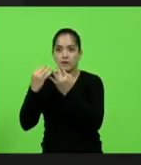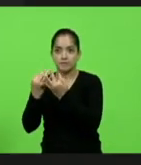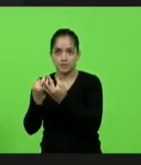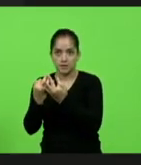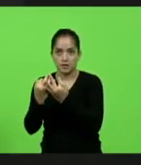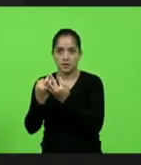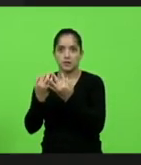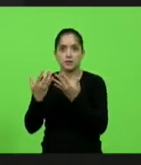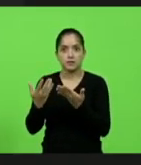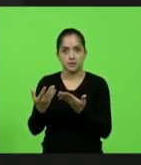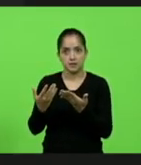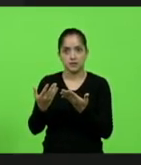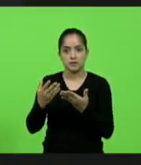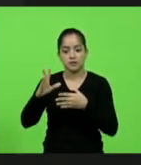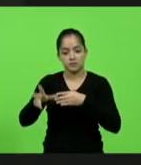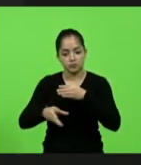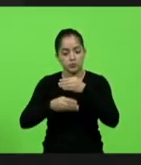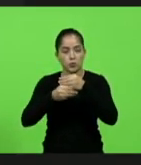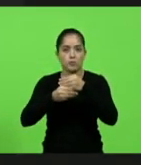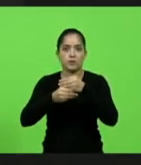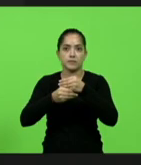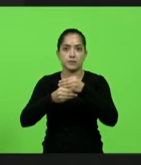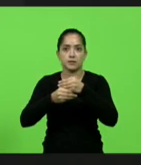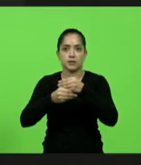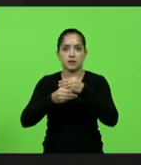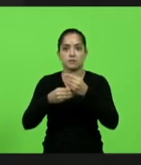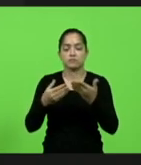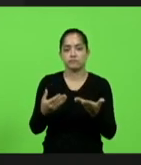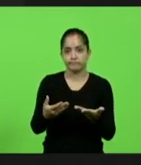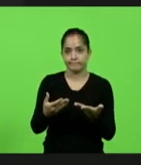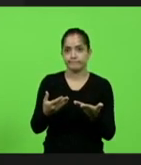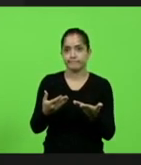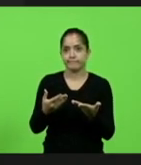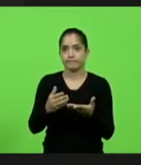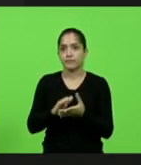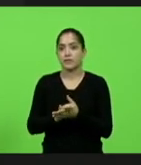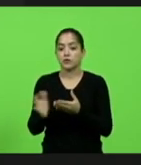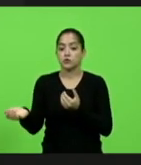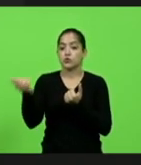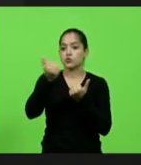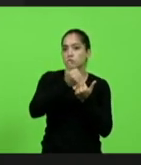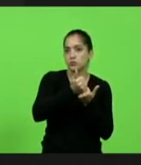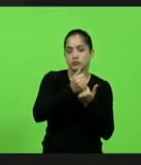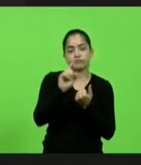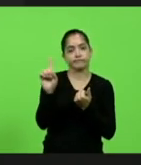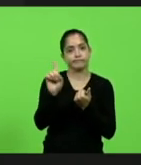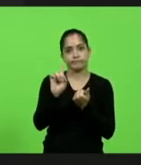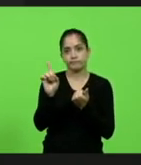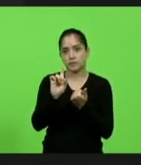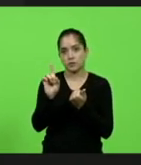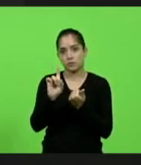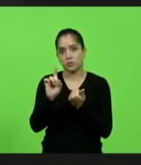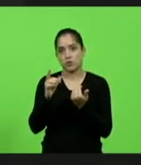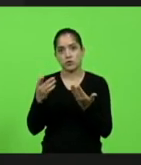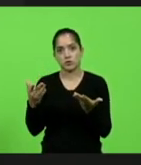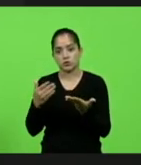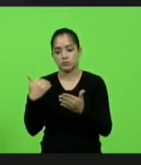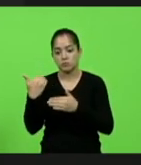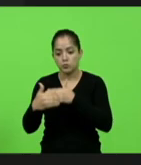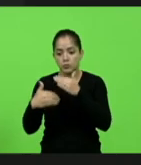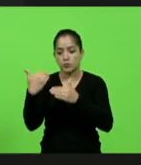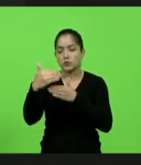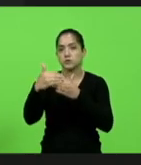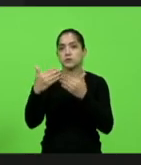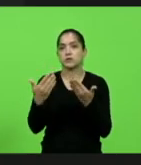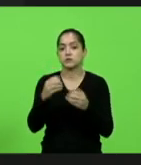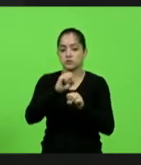instituições complementares e não são capazes de substituir uma à outra no processo de